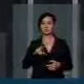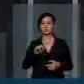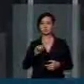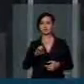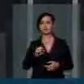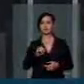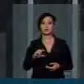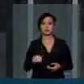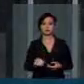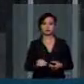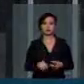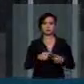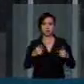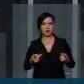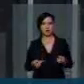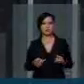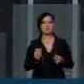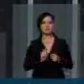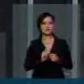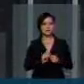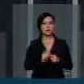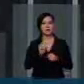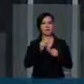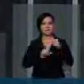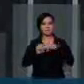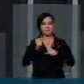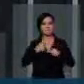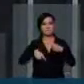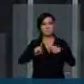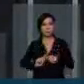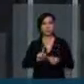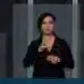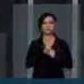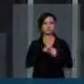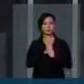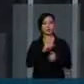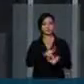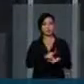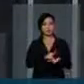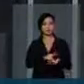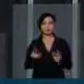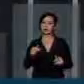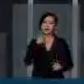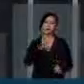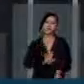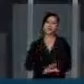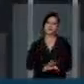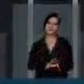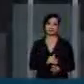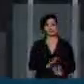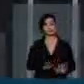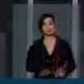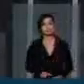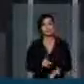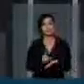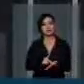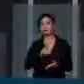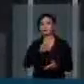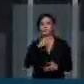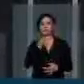reforma tributária de verdade. Aqui não se fala em fazer reforma tributária. Aqui nunca passará